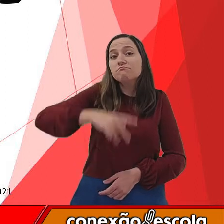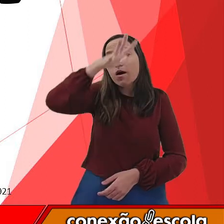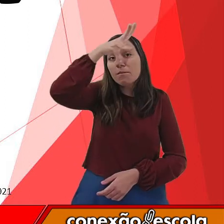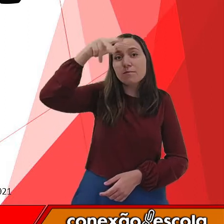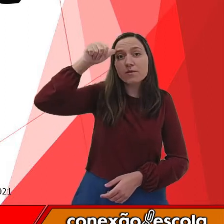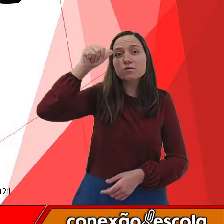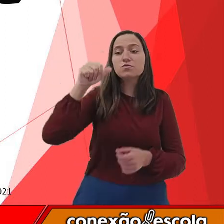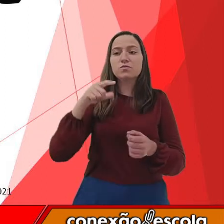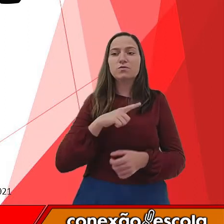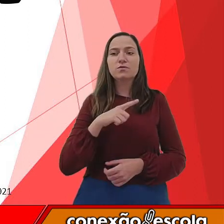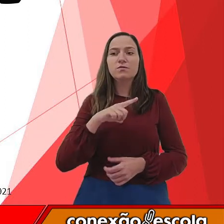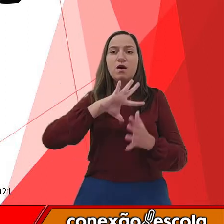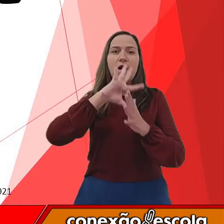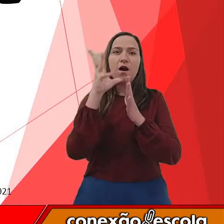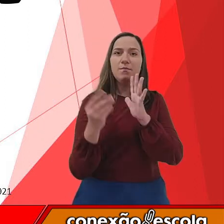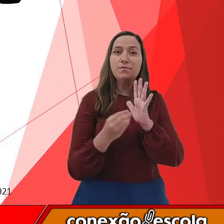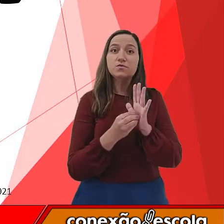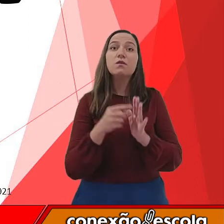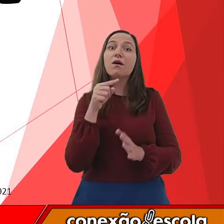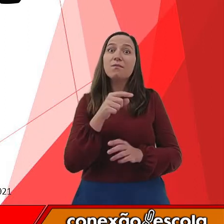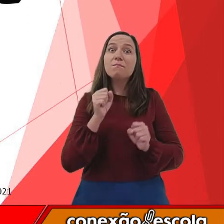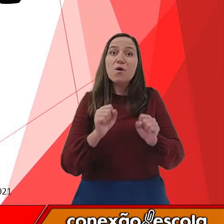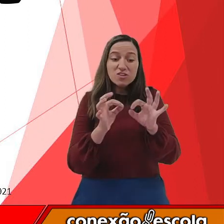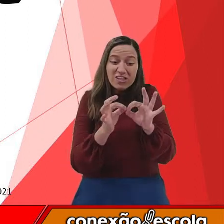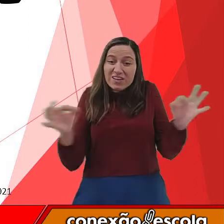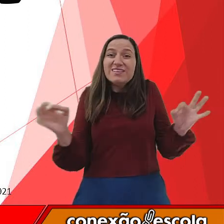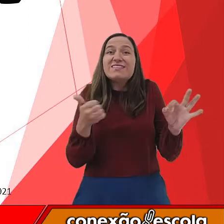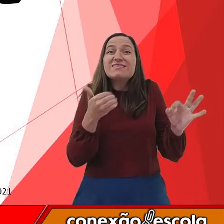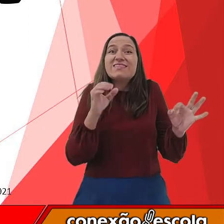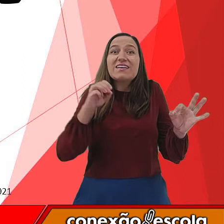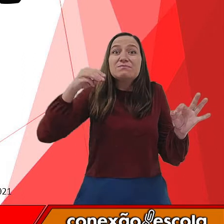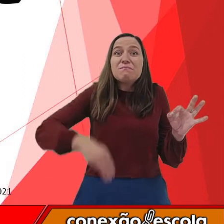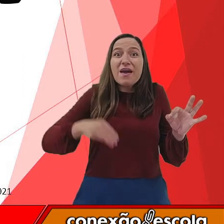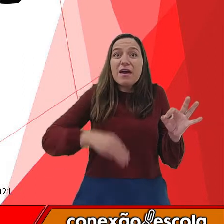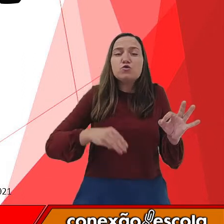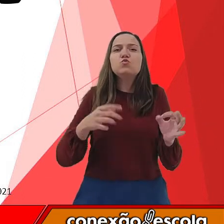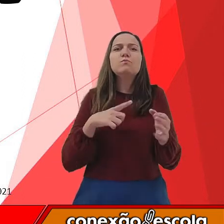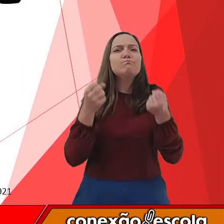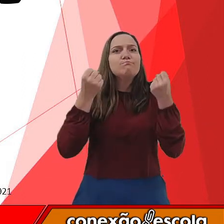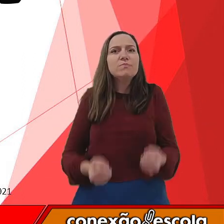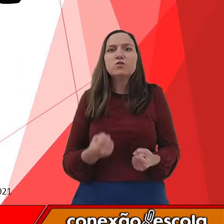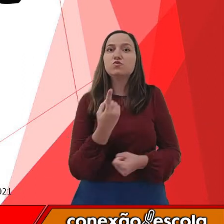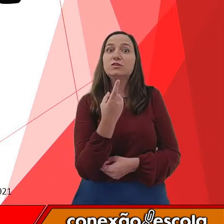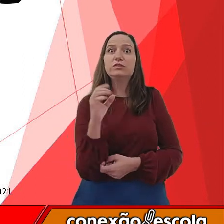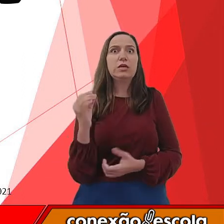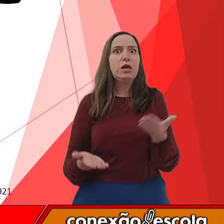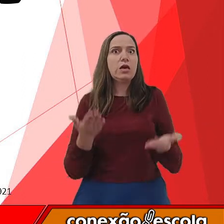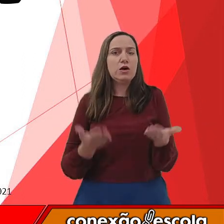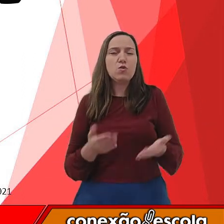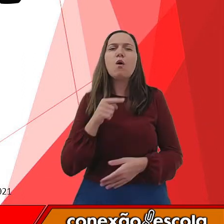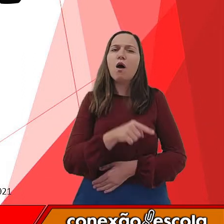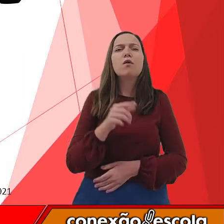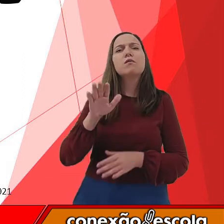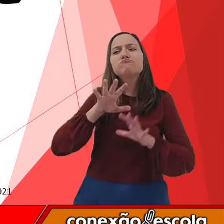chegar aos 10 metros e pesar a mais de 100 quilos. A sucuri é um animal que alimenta de aves,